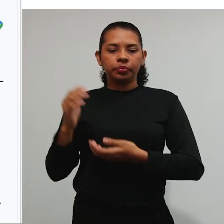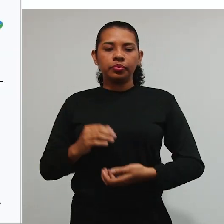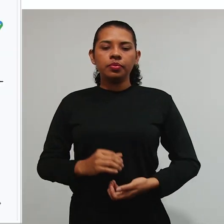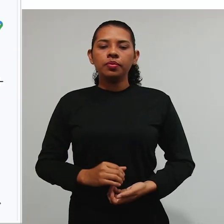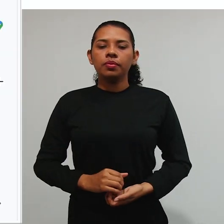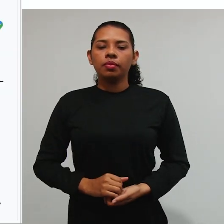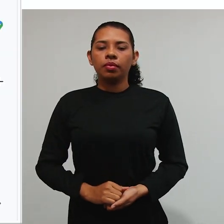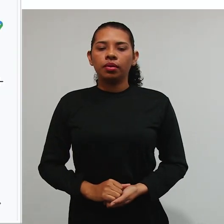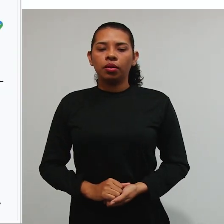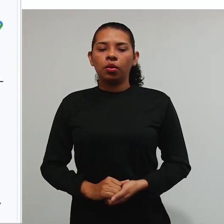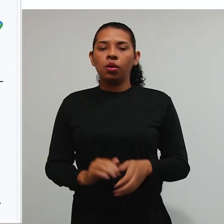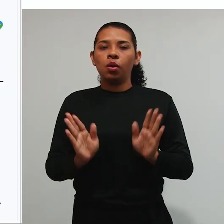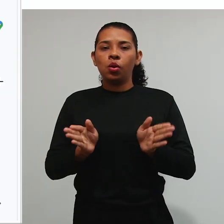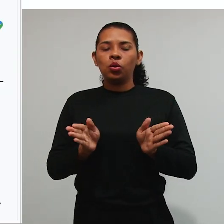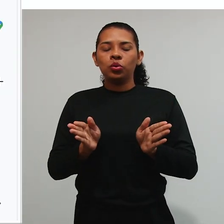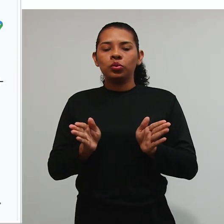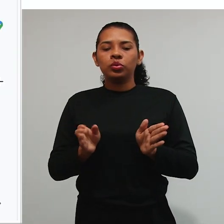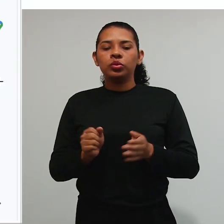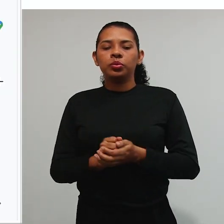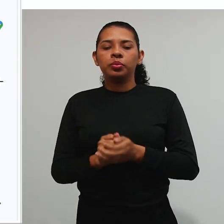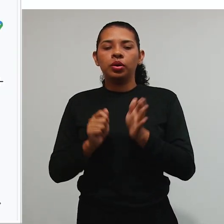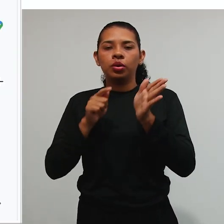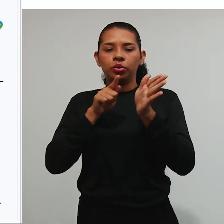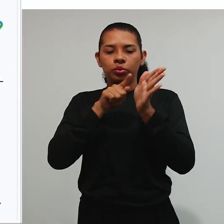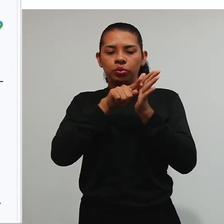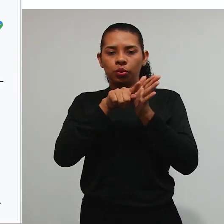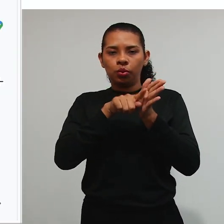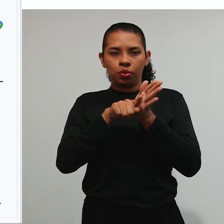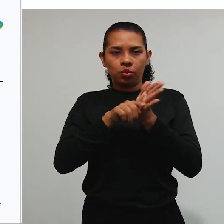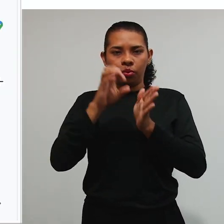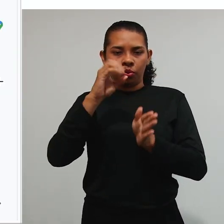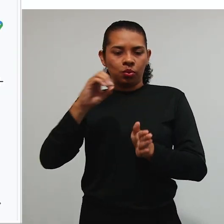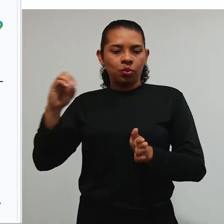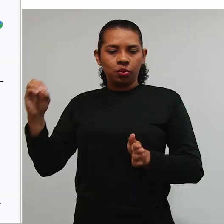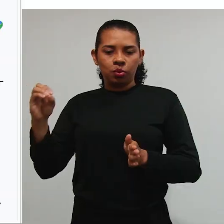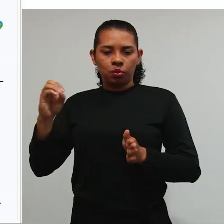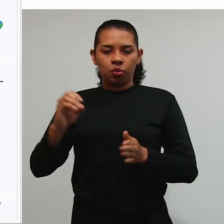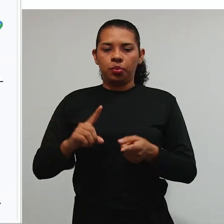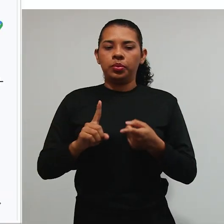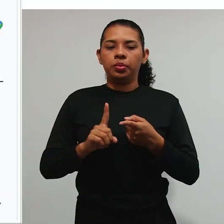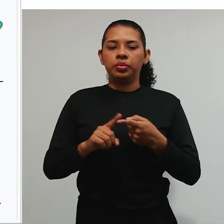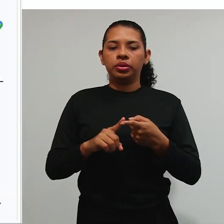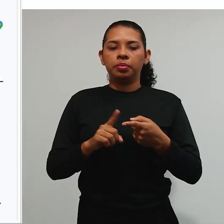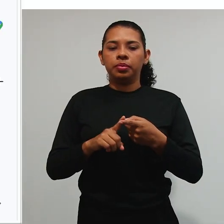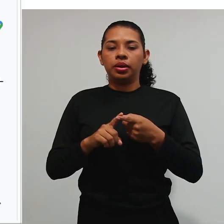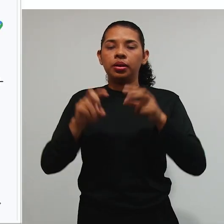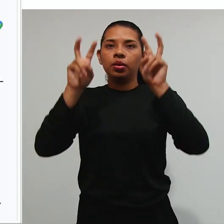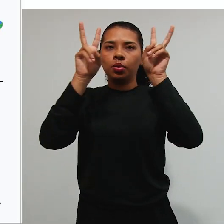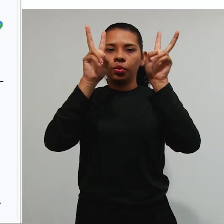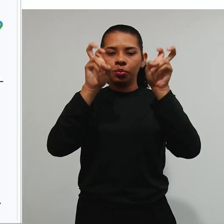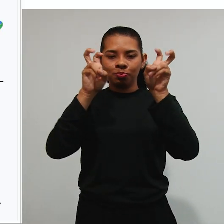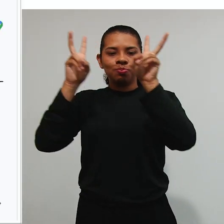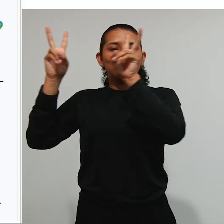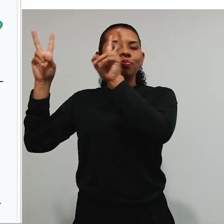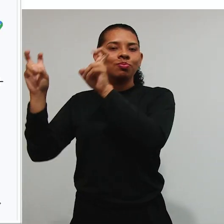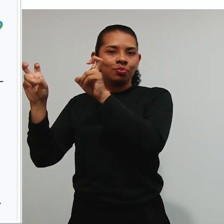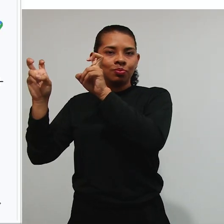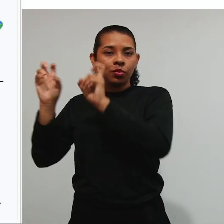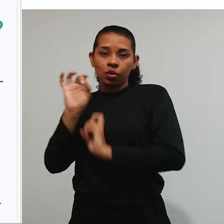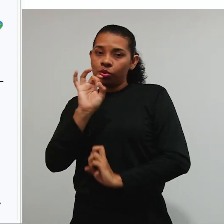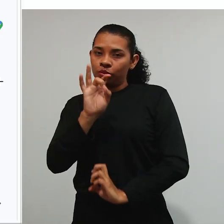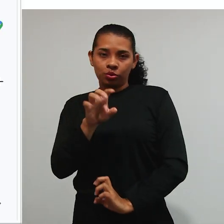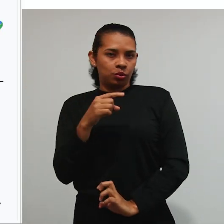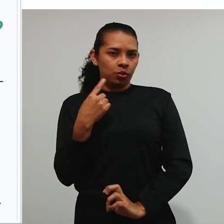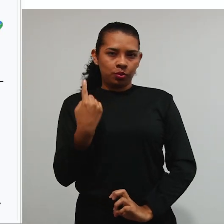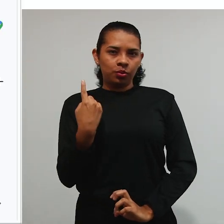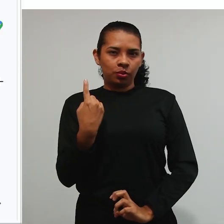aqui o Google Docs e vou também demonstrar no editor de texto do Word. Então, título, a gente só tem